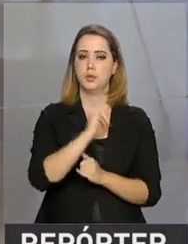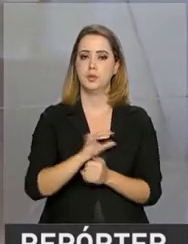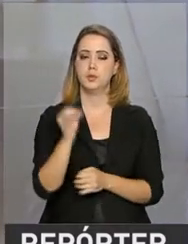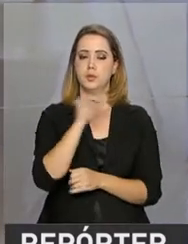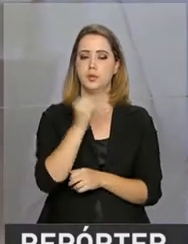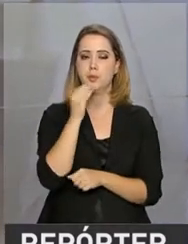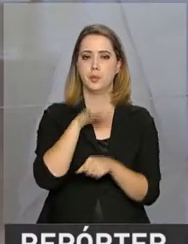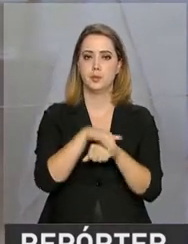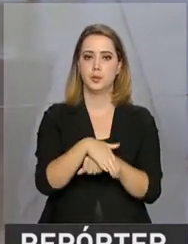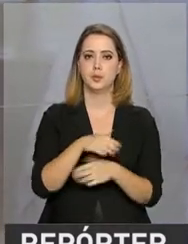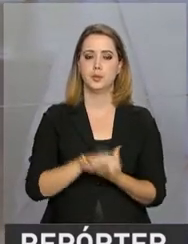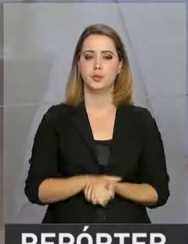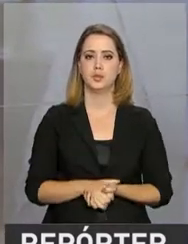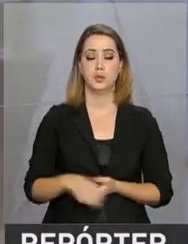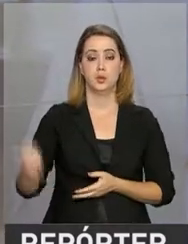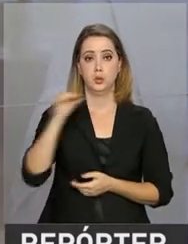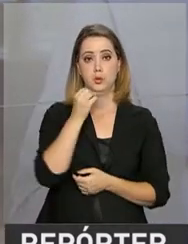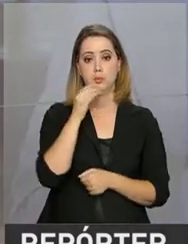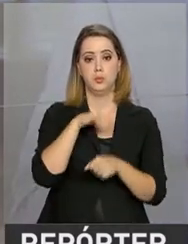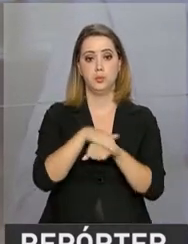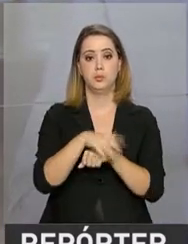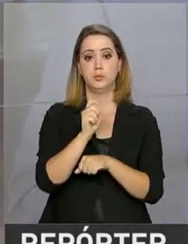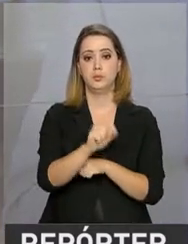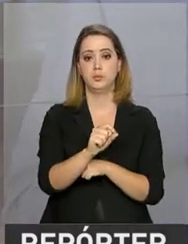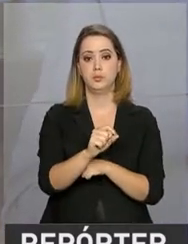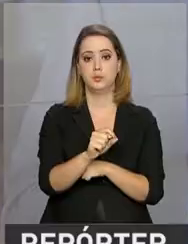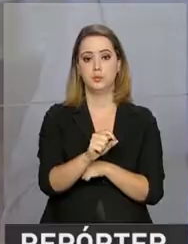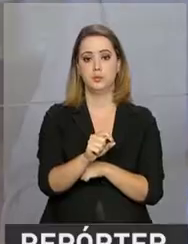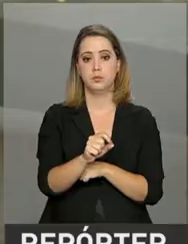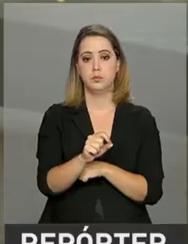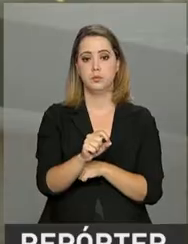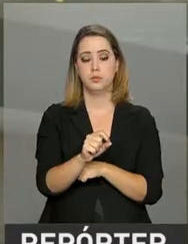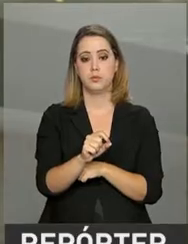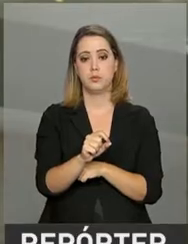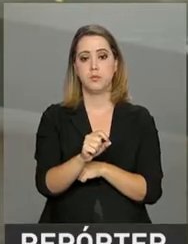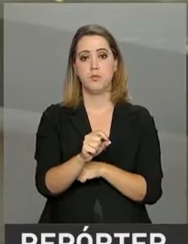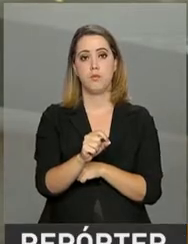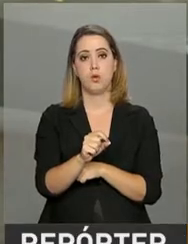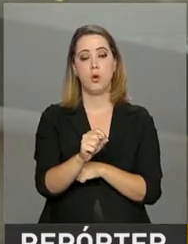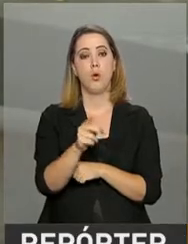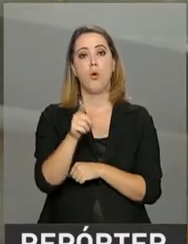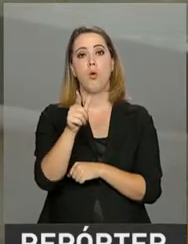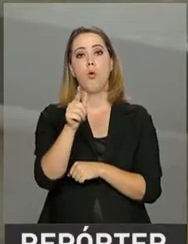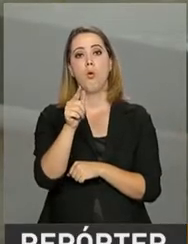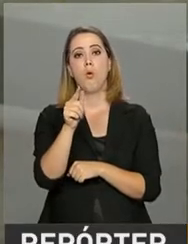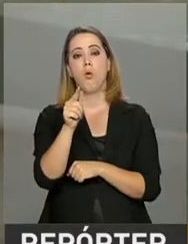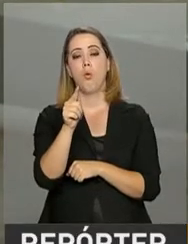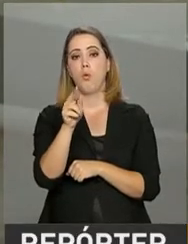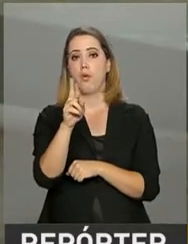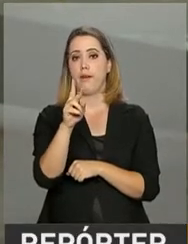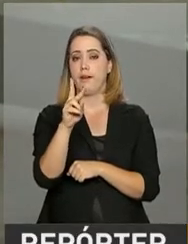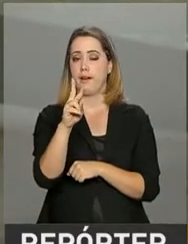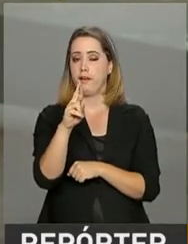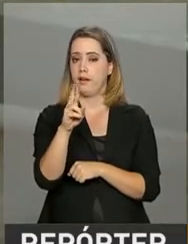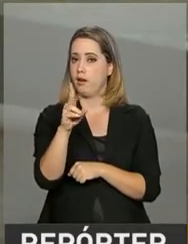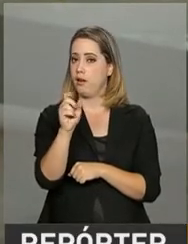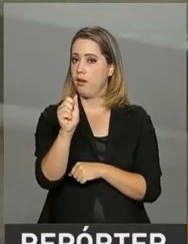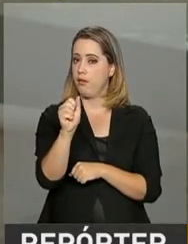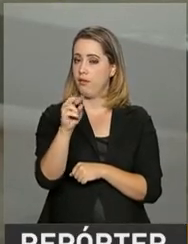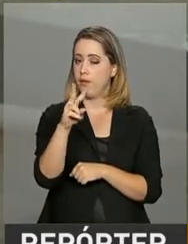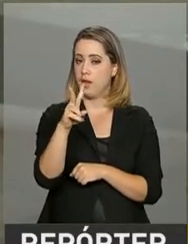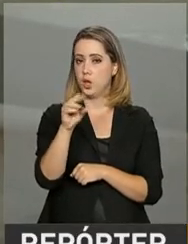noite olá boa noite roberto o gravador de voz é um instrumento importante nessas investigações